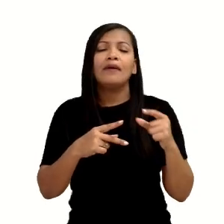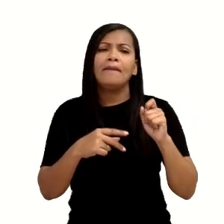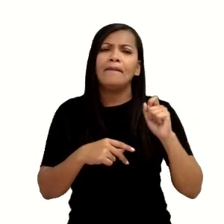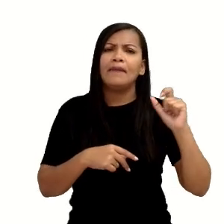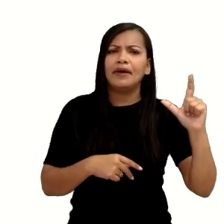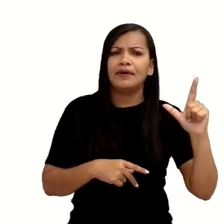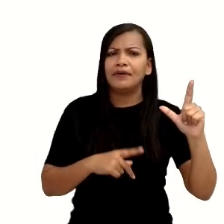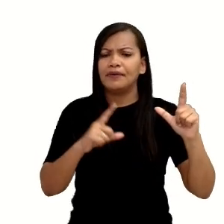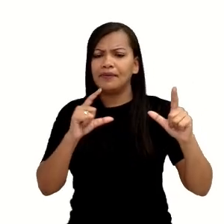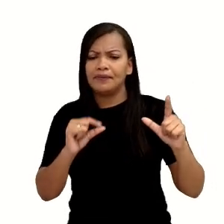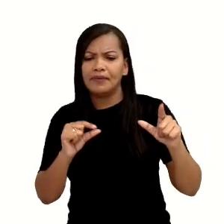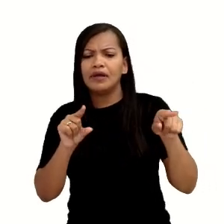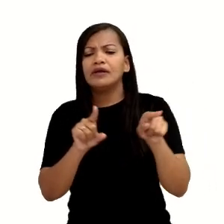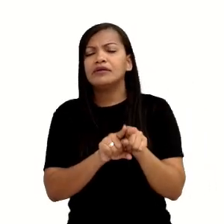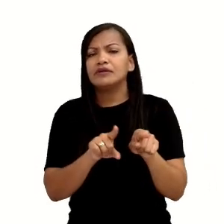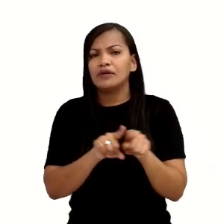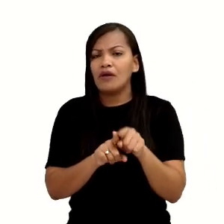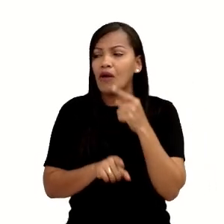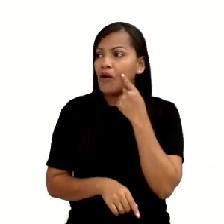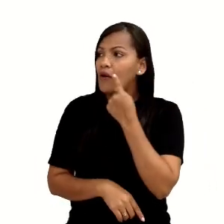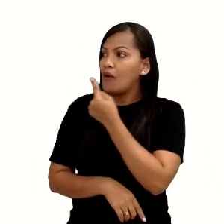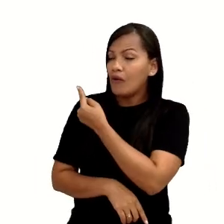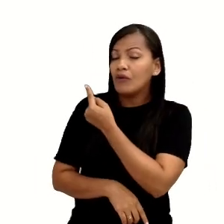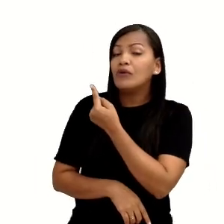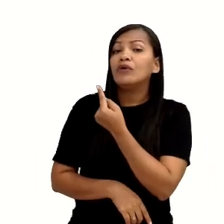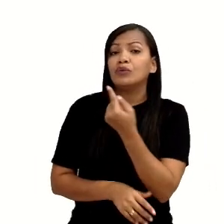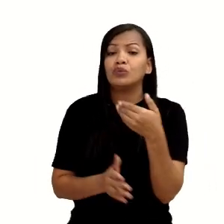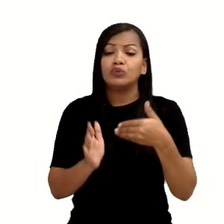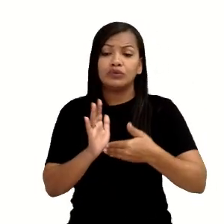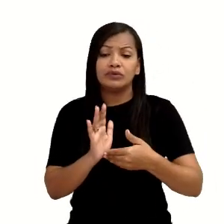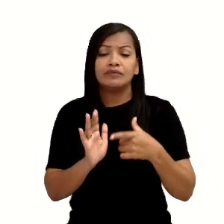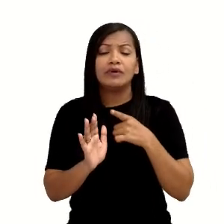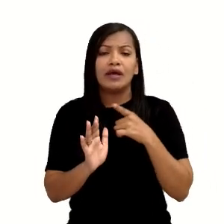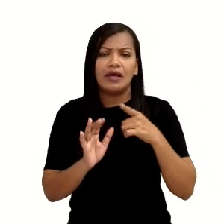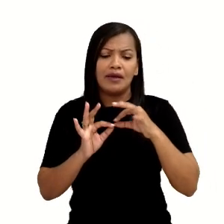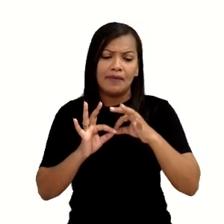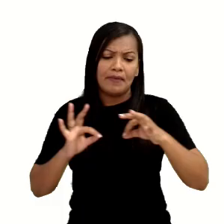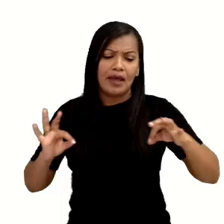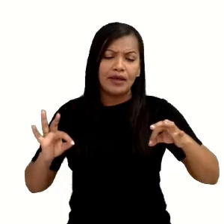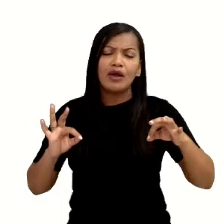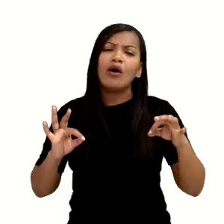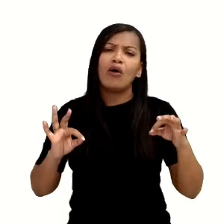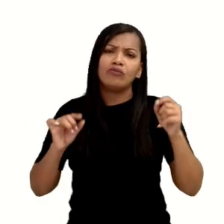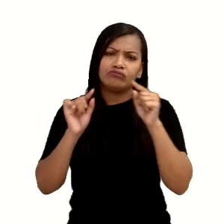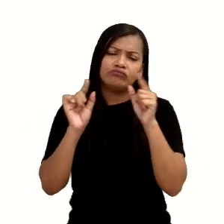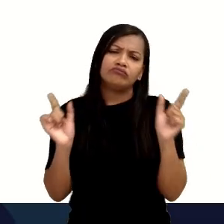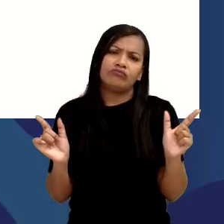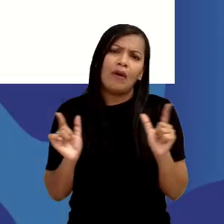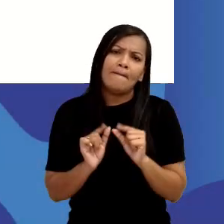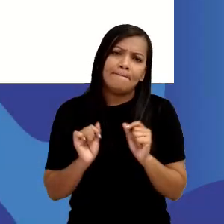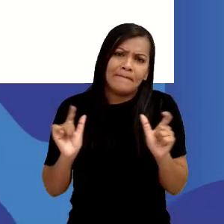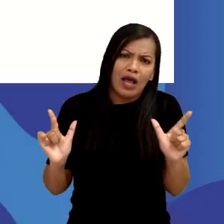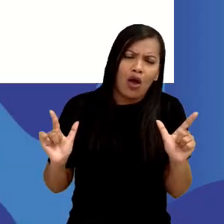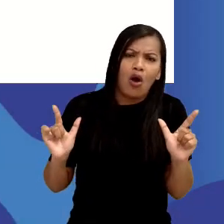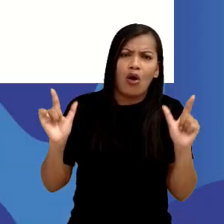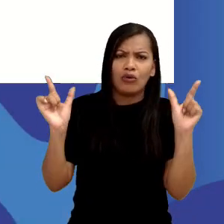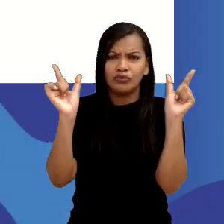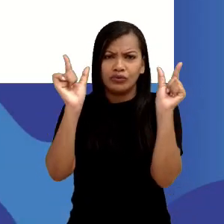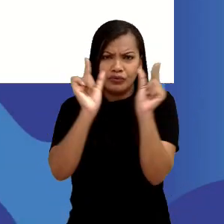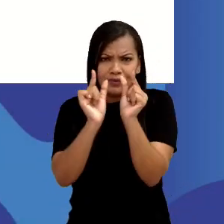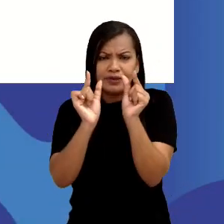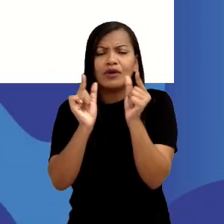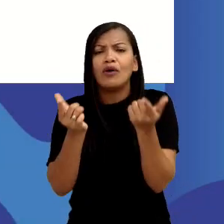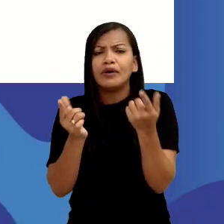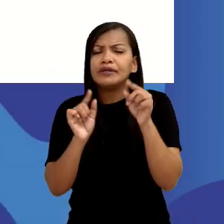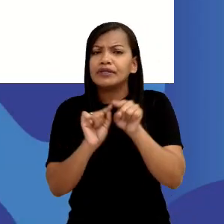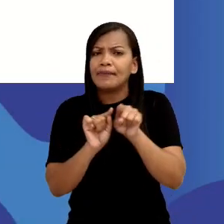no trapézio eu vou precisar da base maior, da base menor e da altura, ok? Então, pessoal,